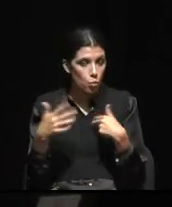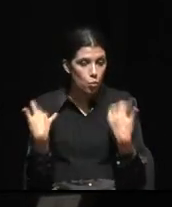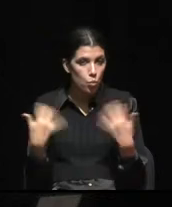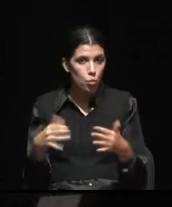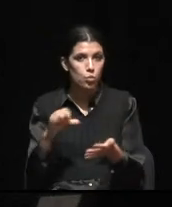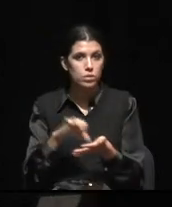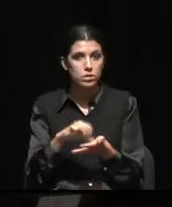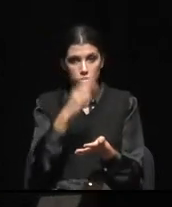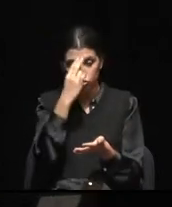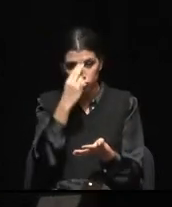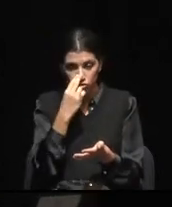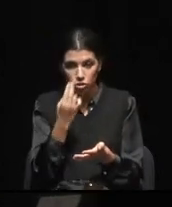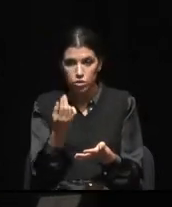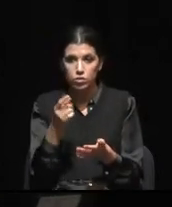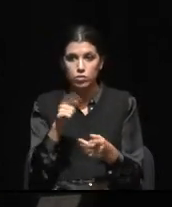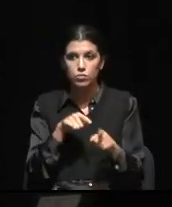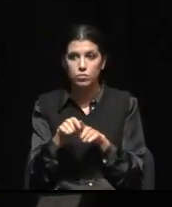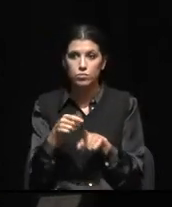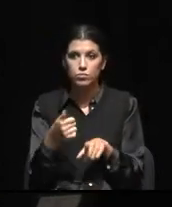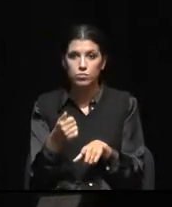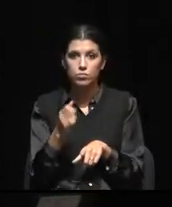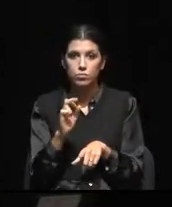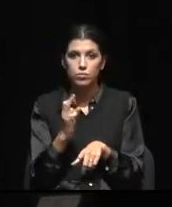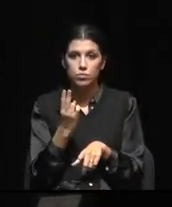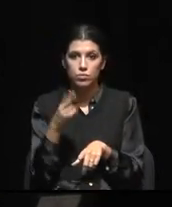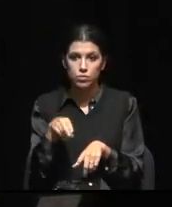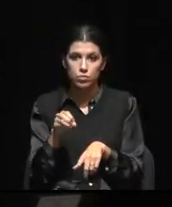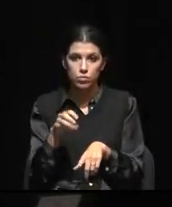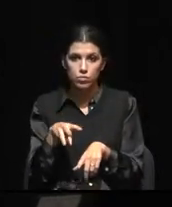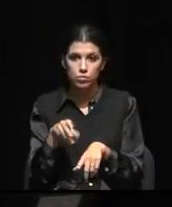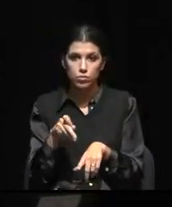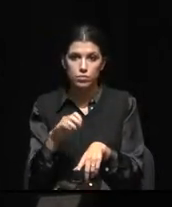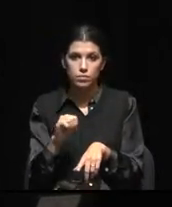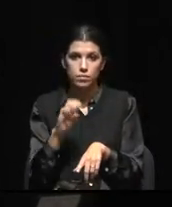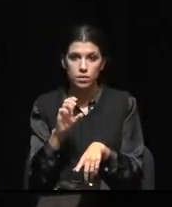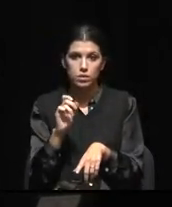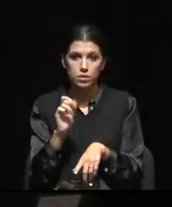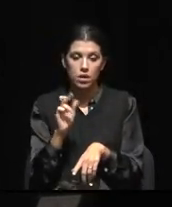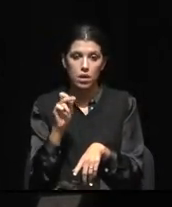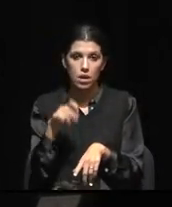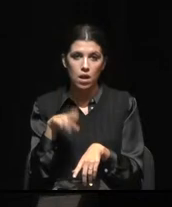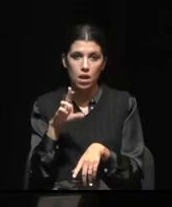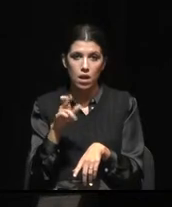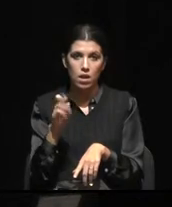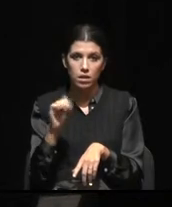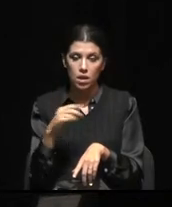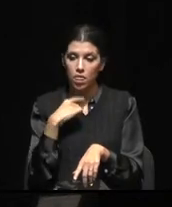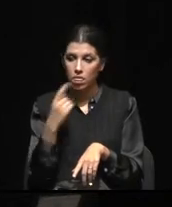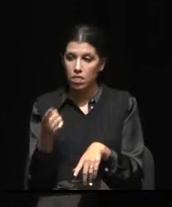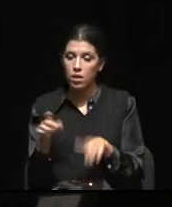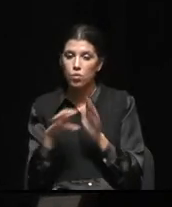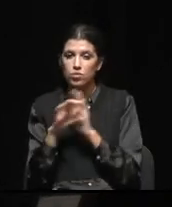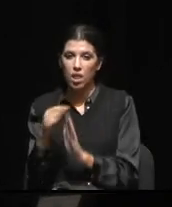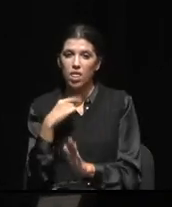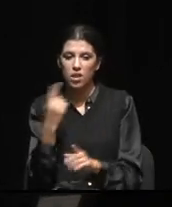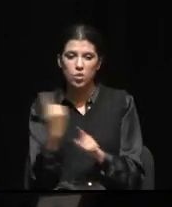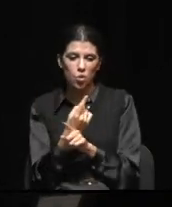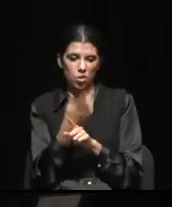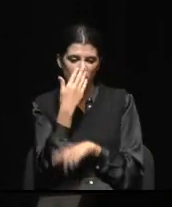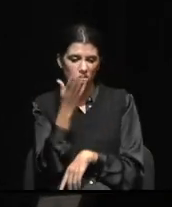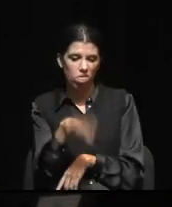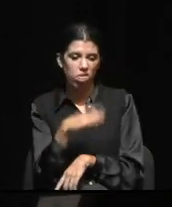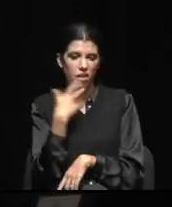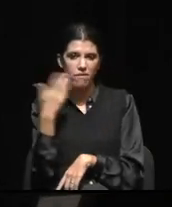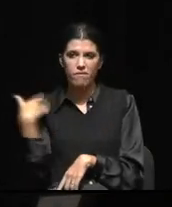aquilo que o senhor Deputado Bruno mascaranhas e do partido chega aqui refere como sendo os mamarrachos é aquilo que nós nos